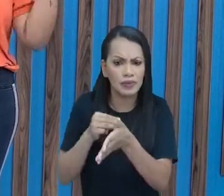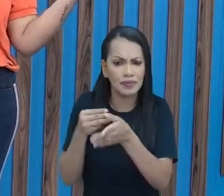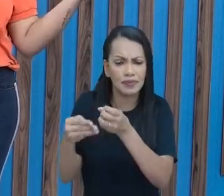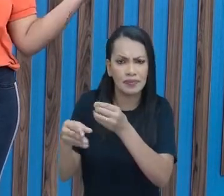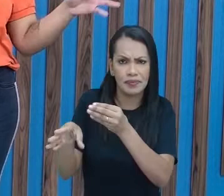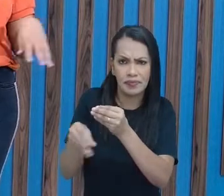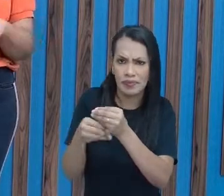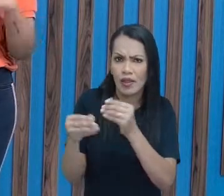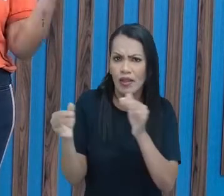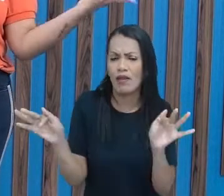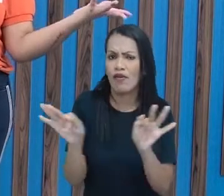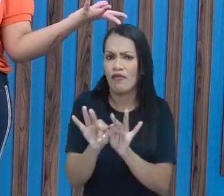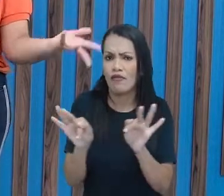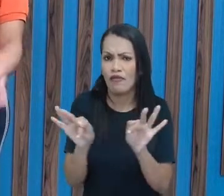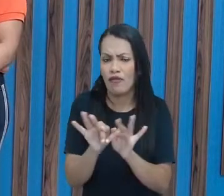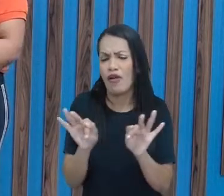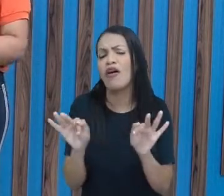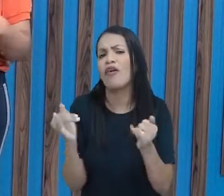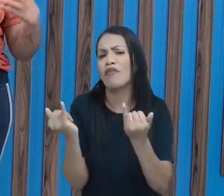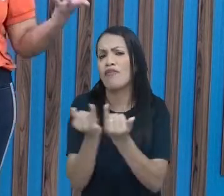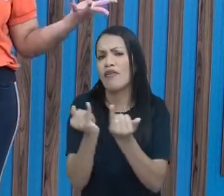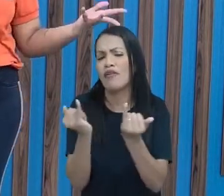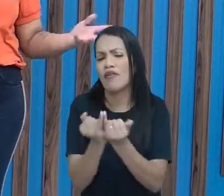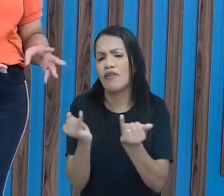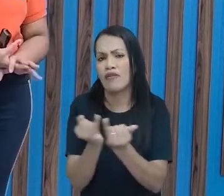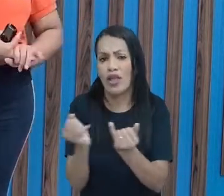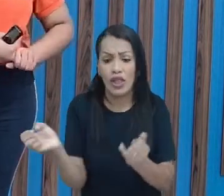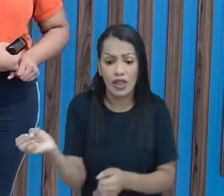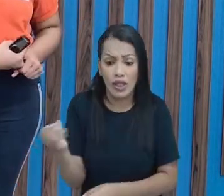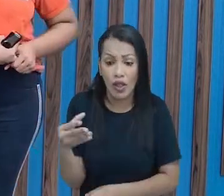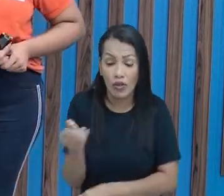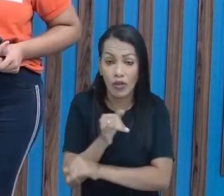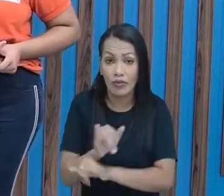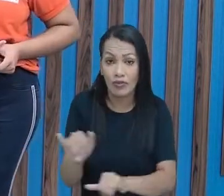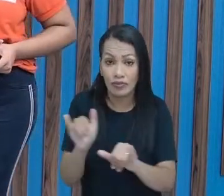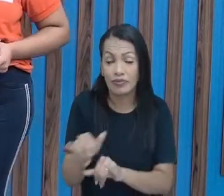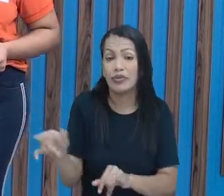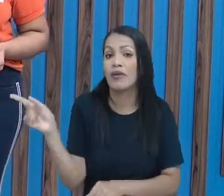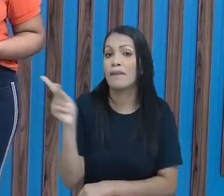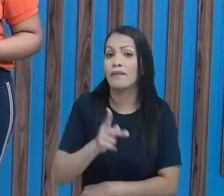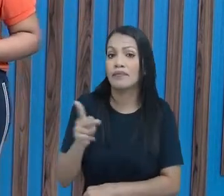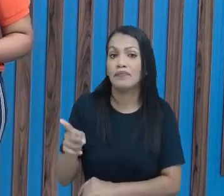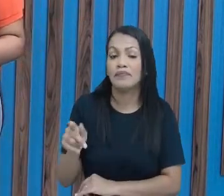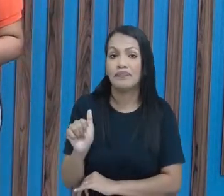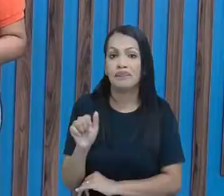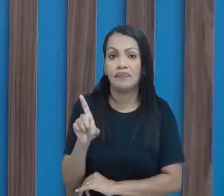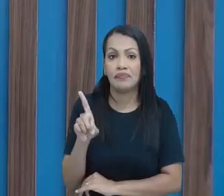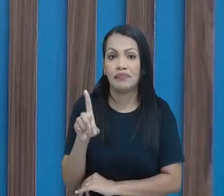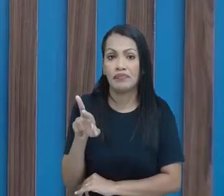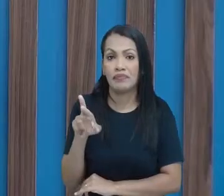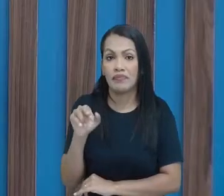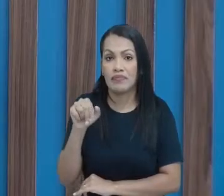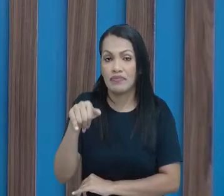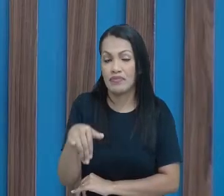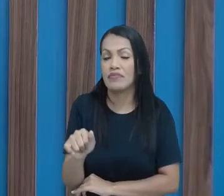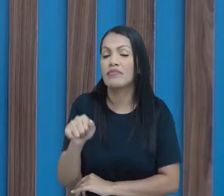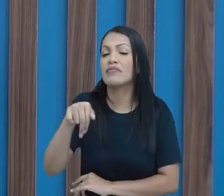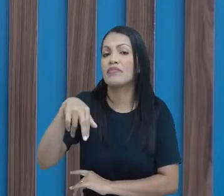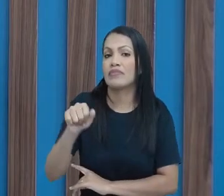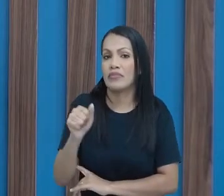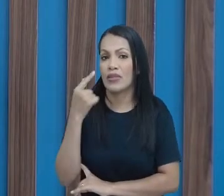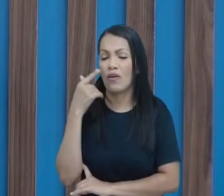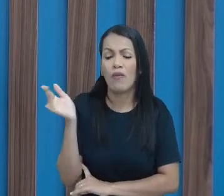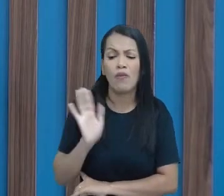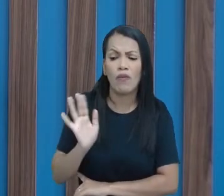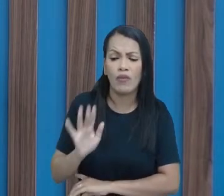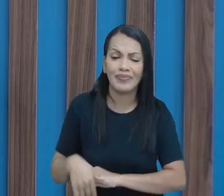suas fofocas, as suas notícias, coisa boa, né? Eu tenho a professora Adriana Maria aqui no chat, vamos dar um oi para ela.